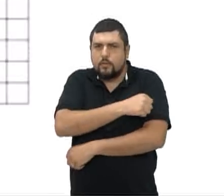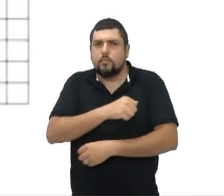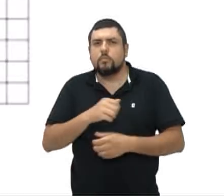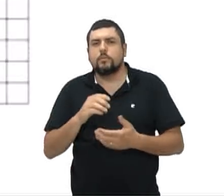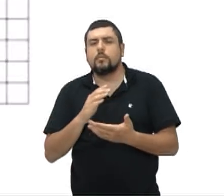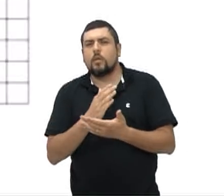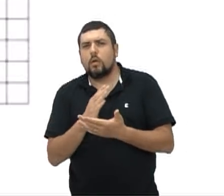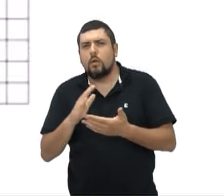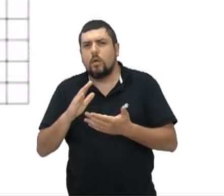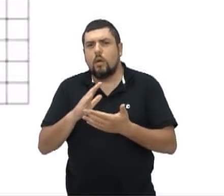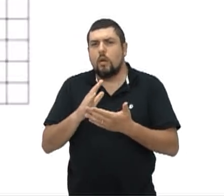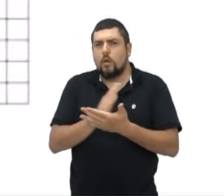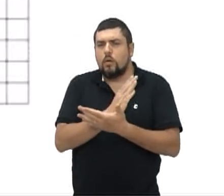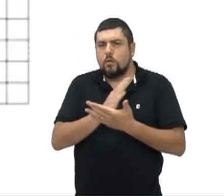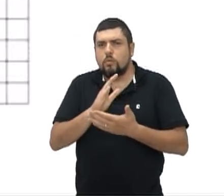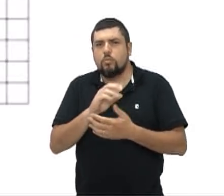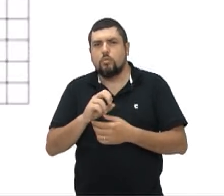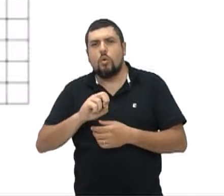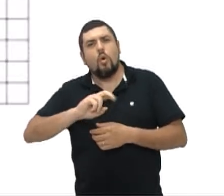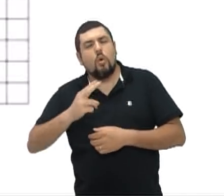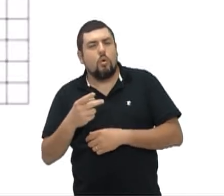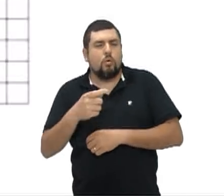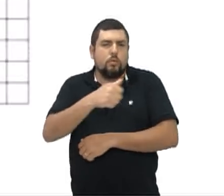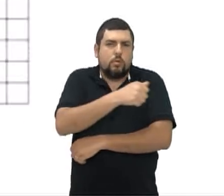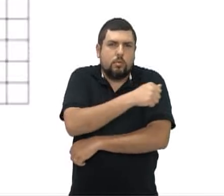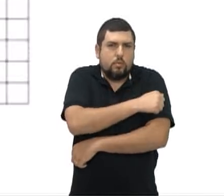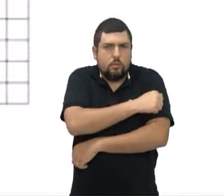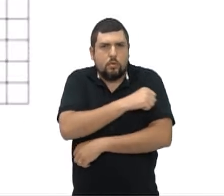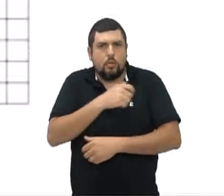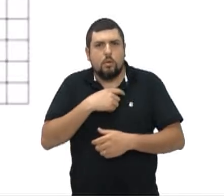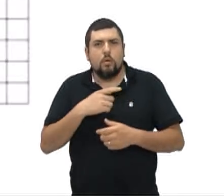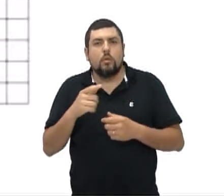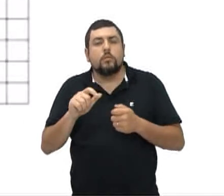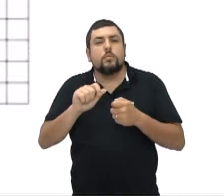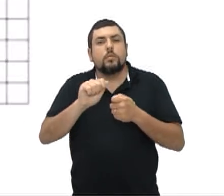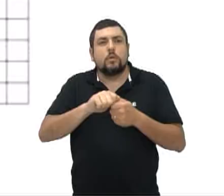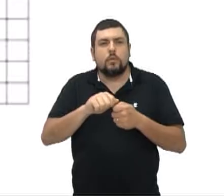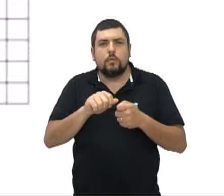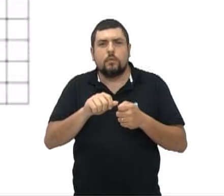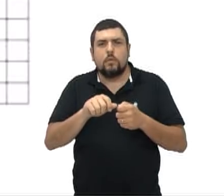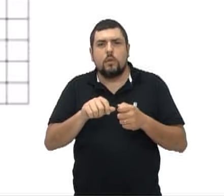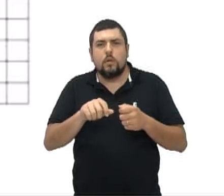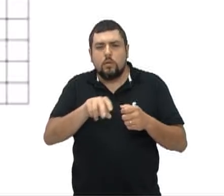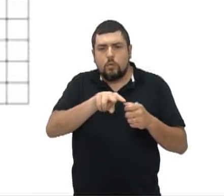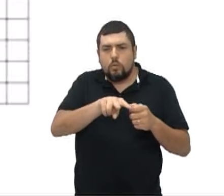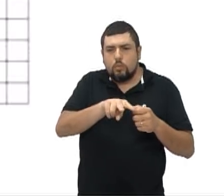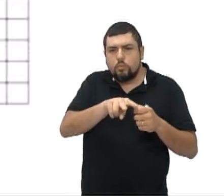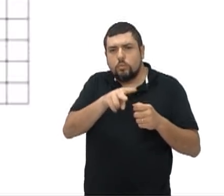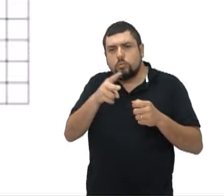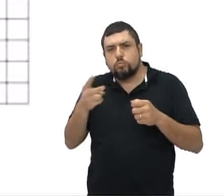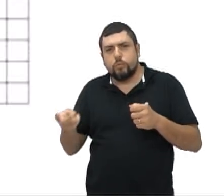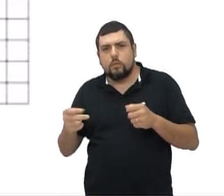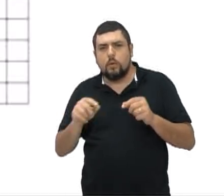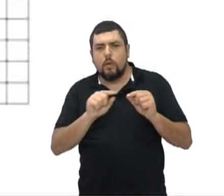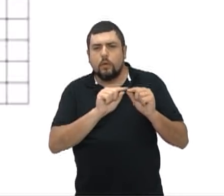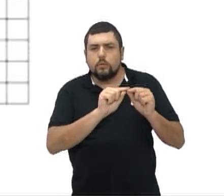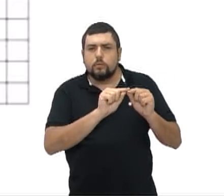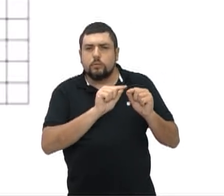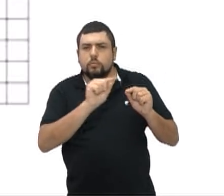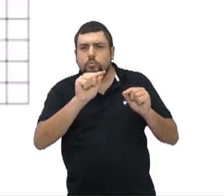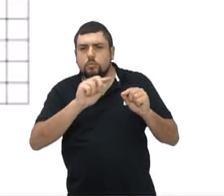alguns alunos, ou o aluno que ampliou o polígono correspondente, duplicando os lados conforme o pedido da